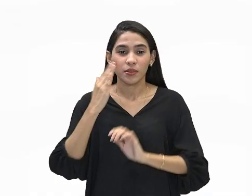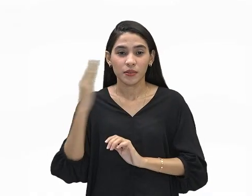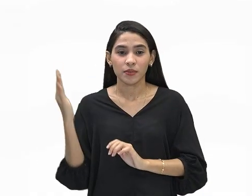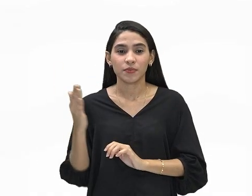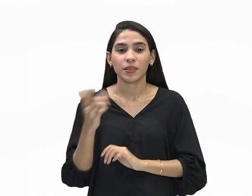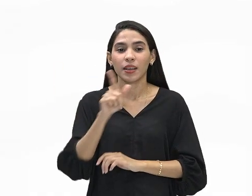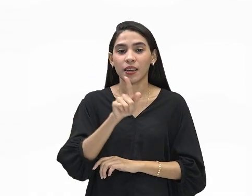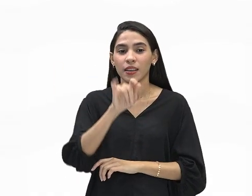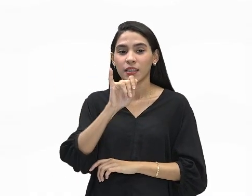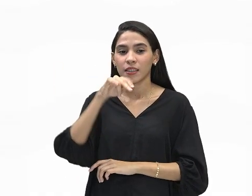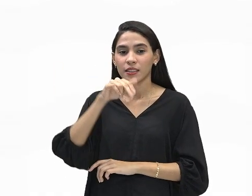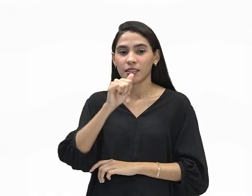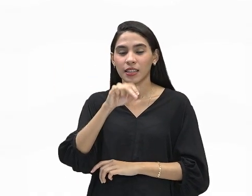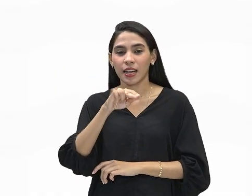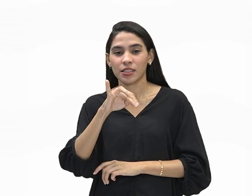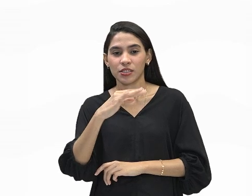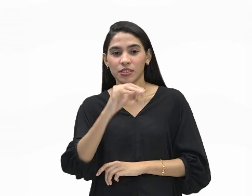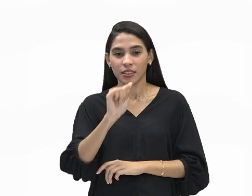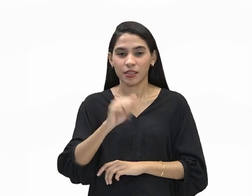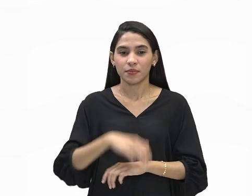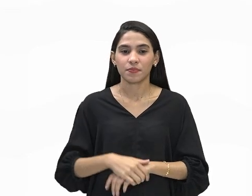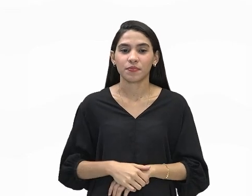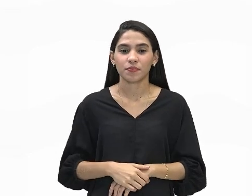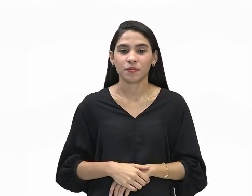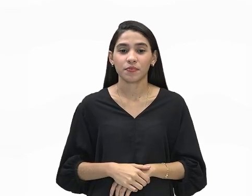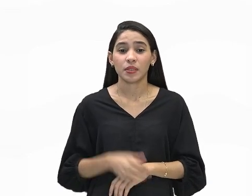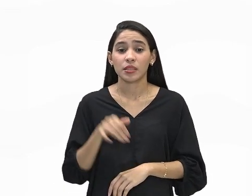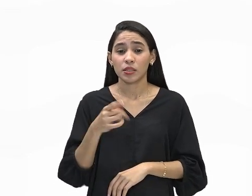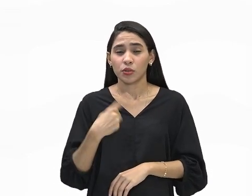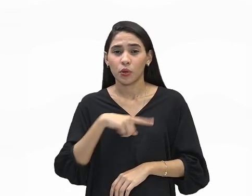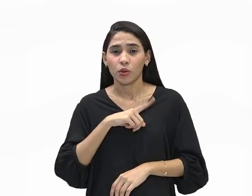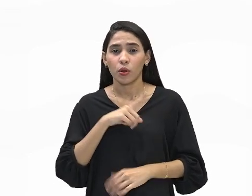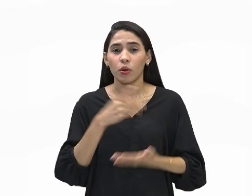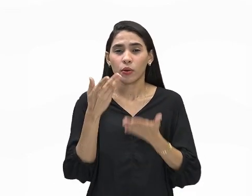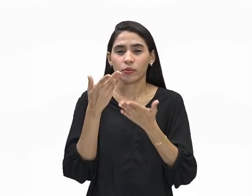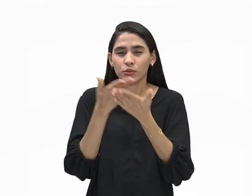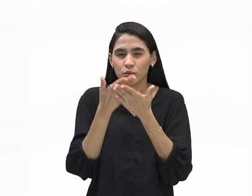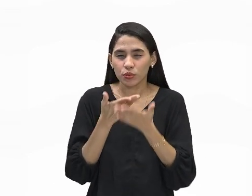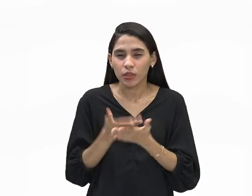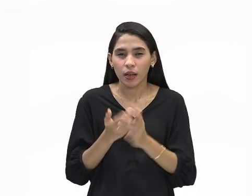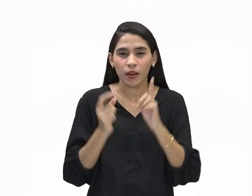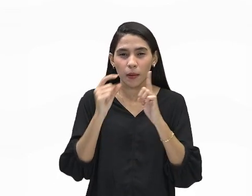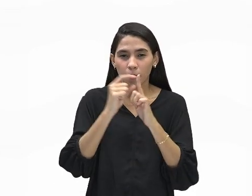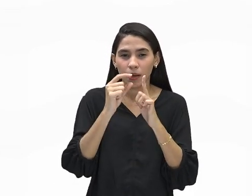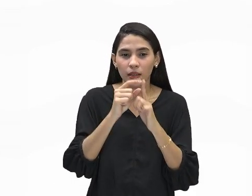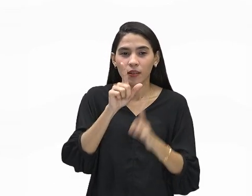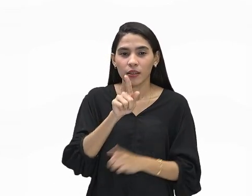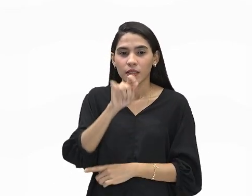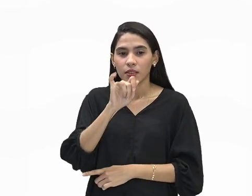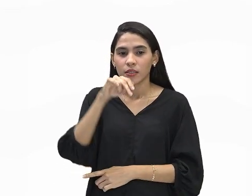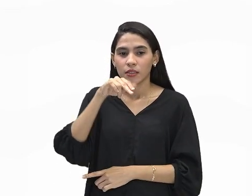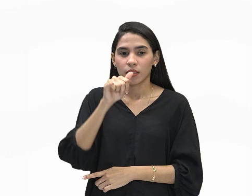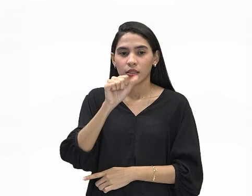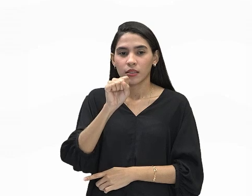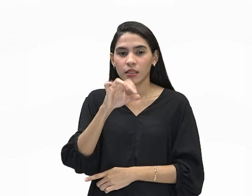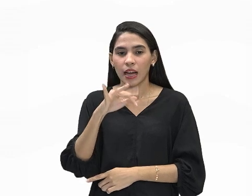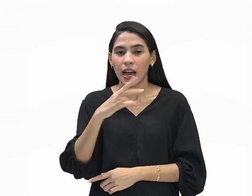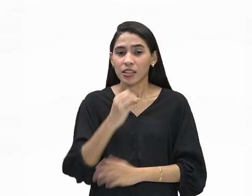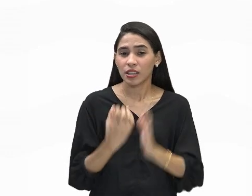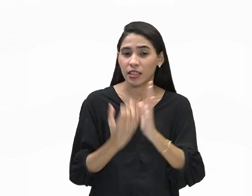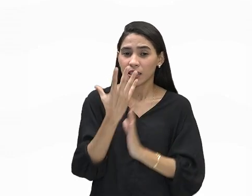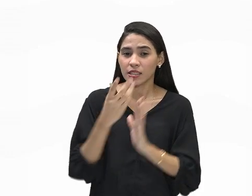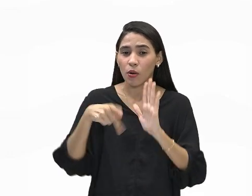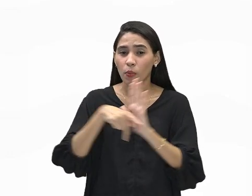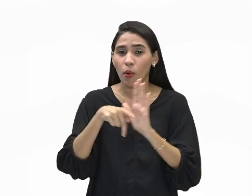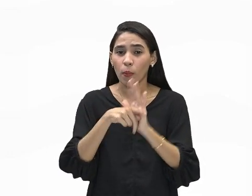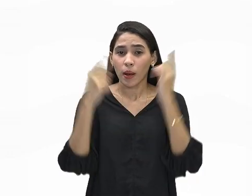de ginástica. Que se nós analisarmos a etimologia da palavra ginástica, a sua origem é indicada do